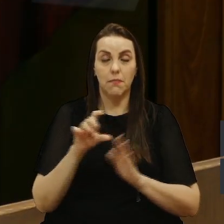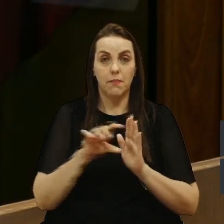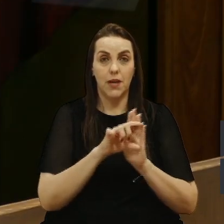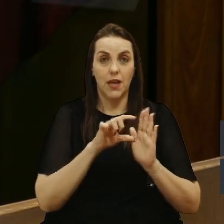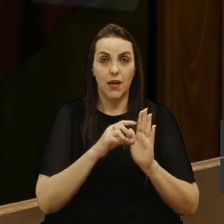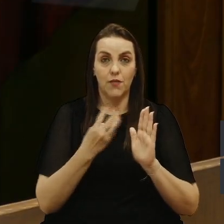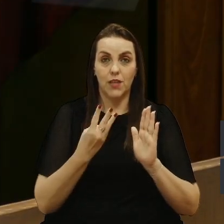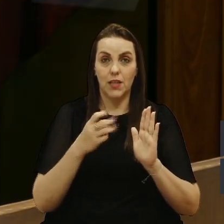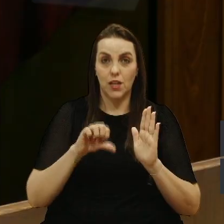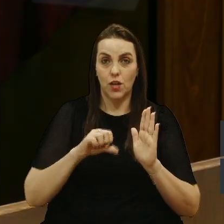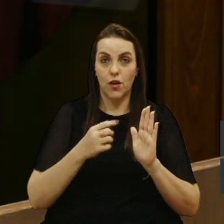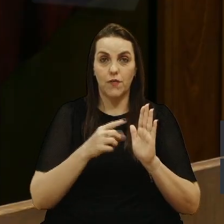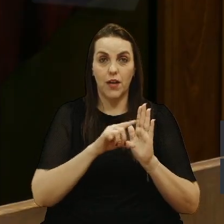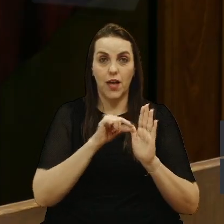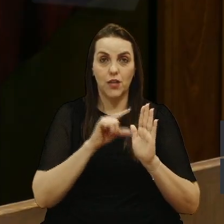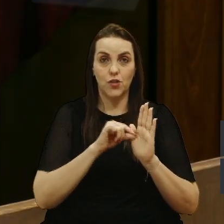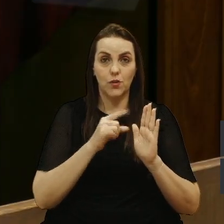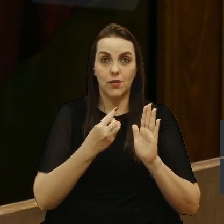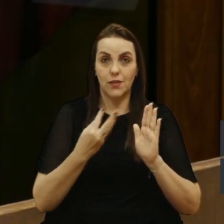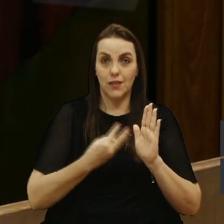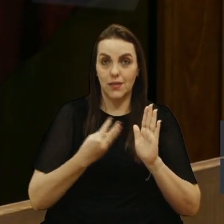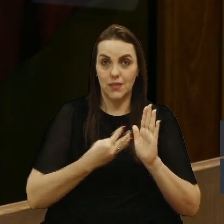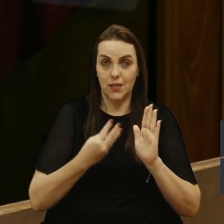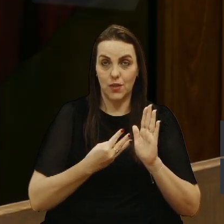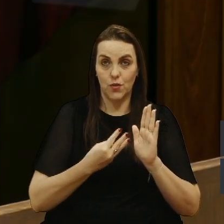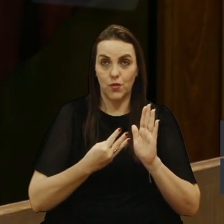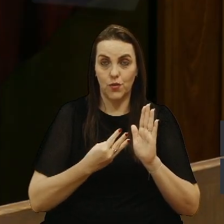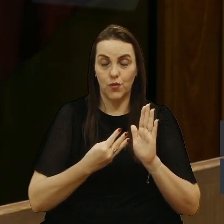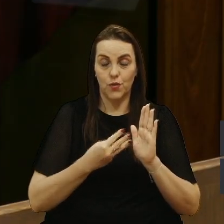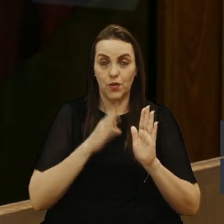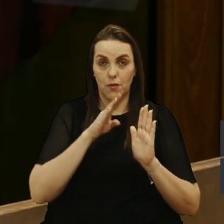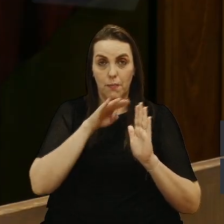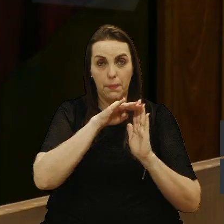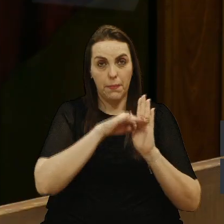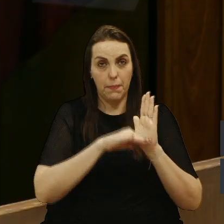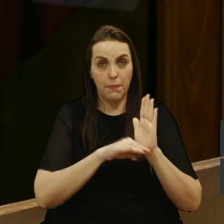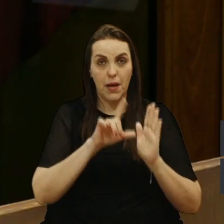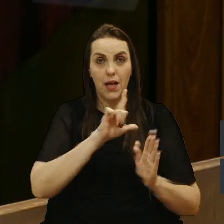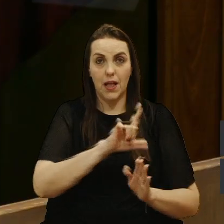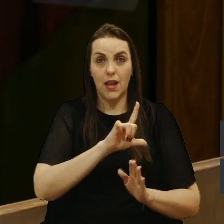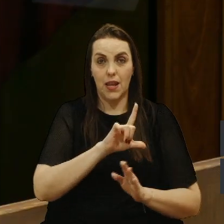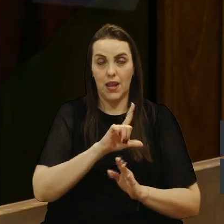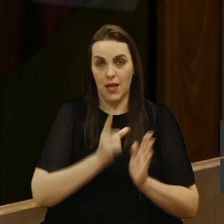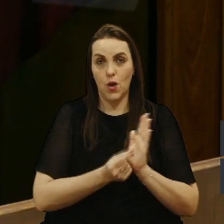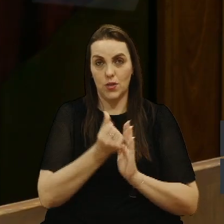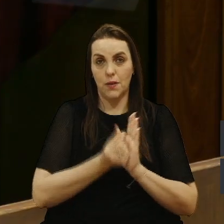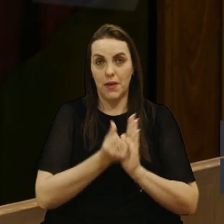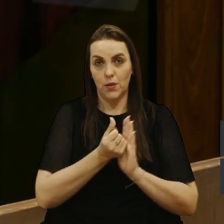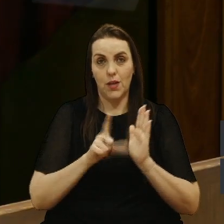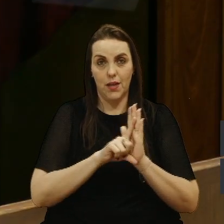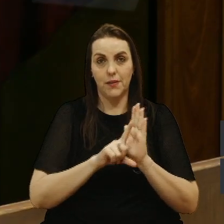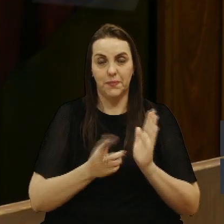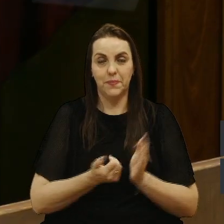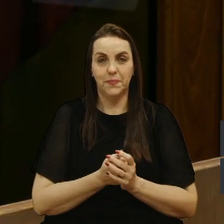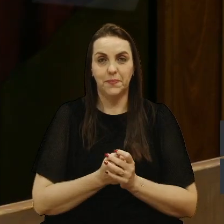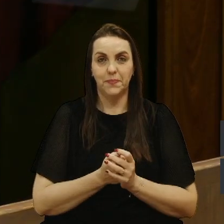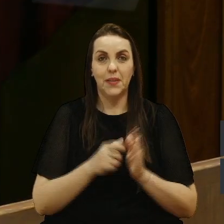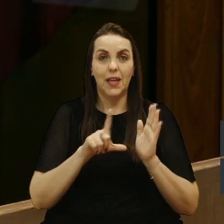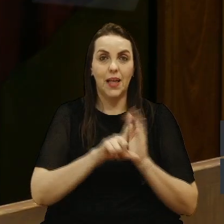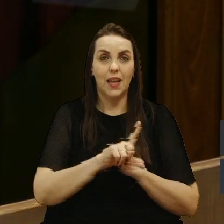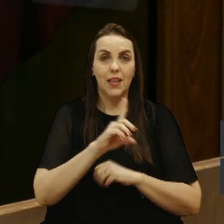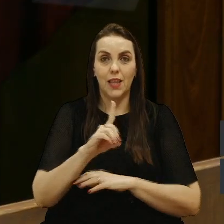artigo 3º das diretrizes da lei orçamentária. A LDO deverá estabelecer como